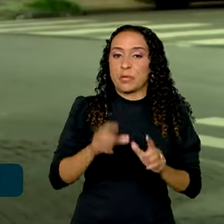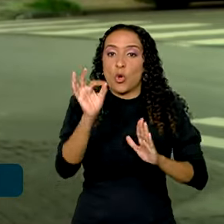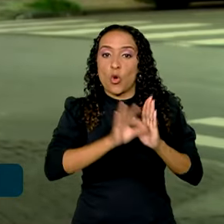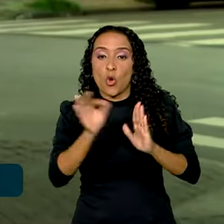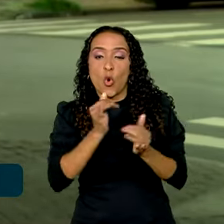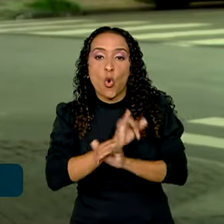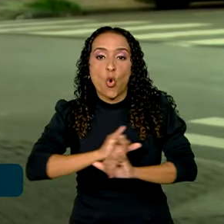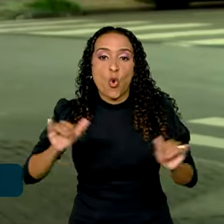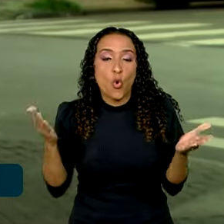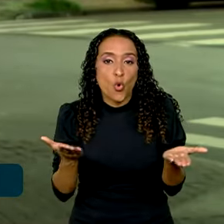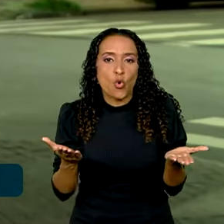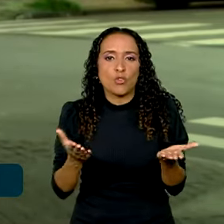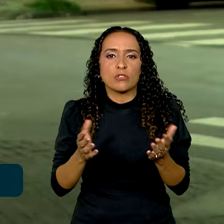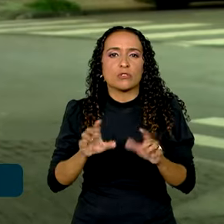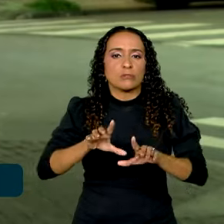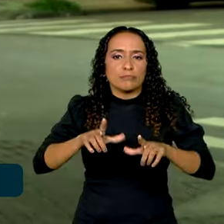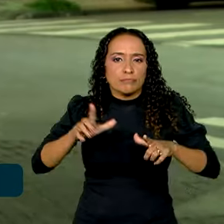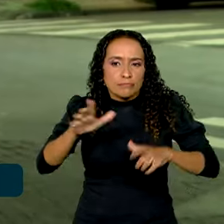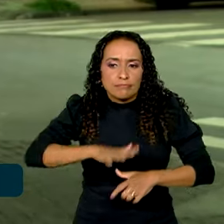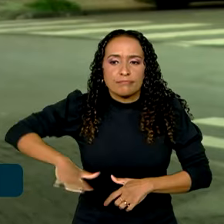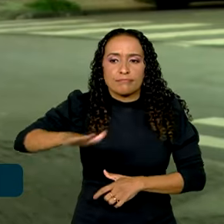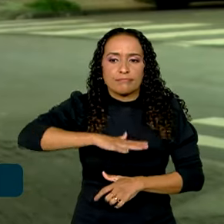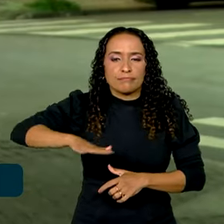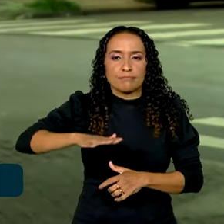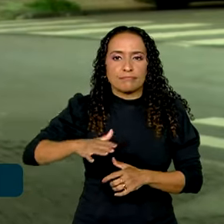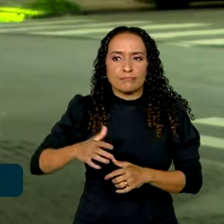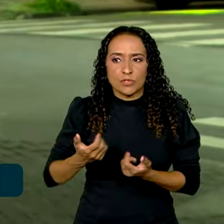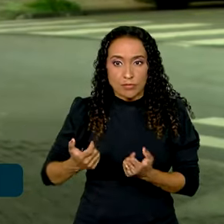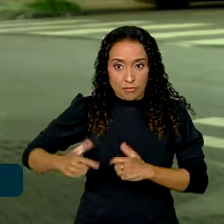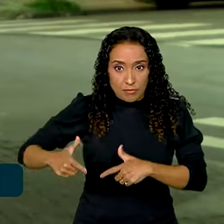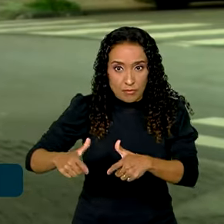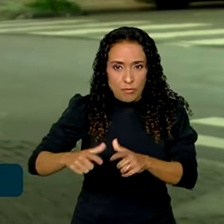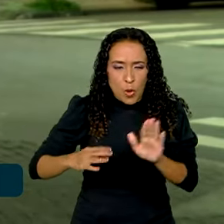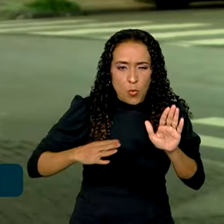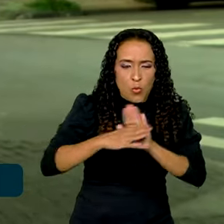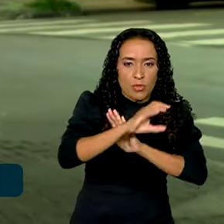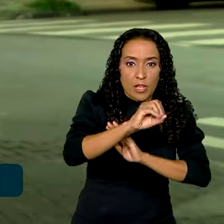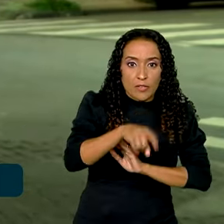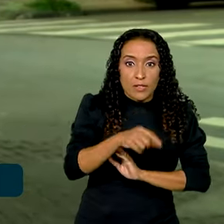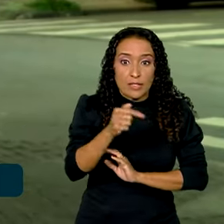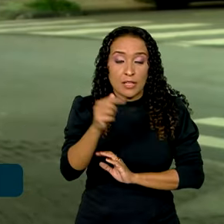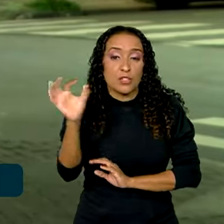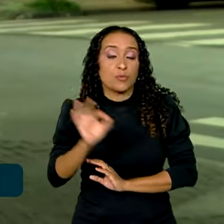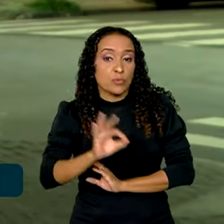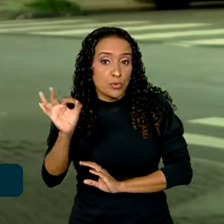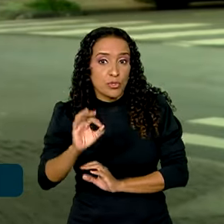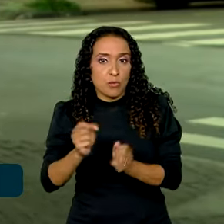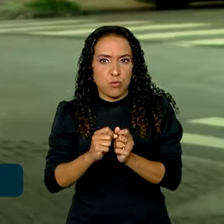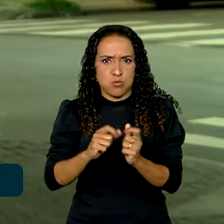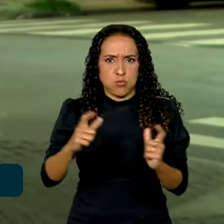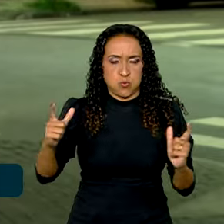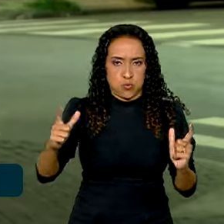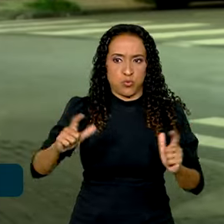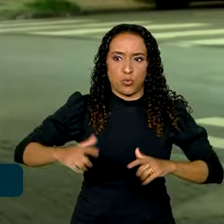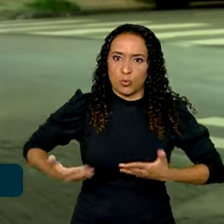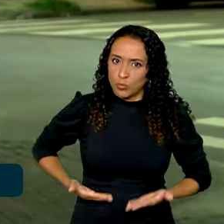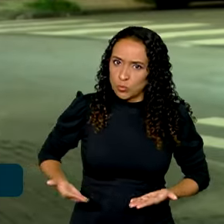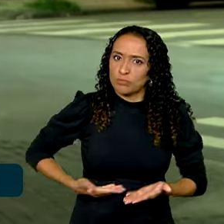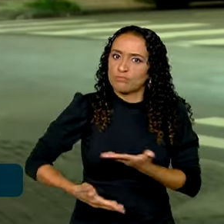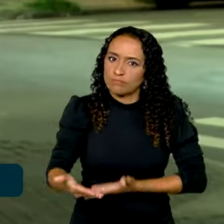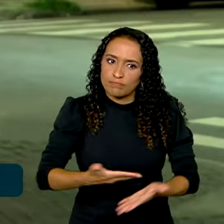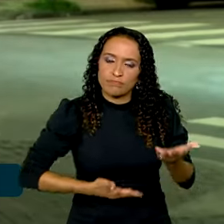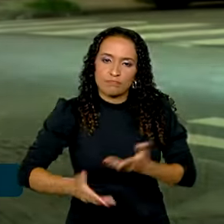hoje dados sobre o setor de serviços e apurou um aumento de 0,7% no volume de serviços prestados